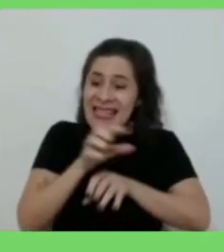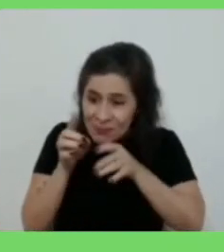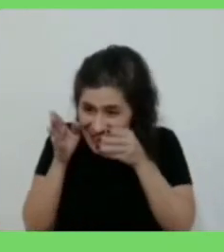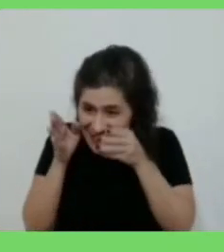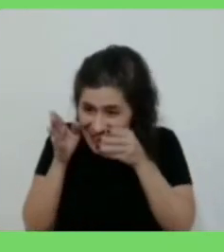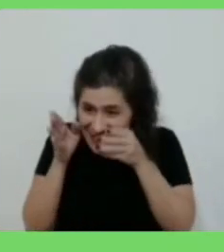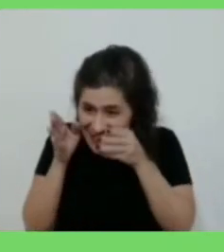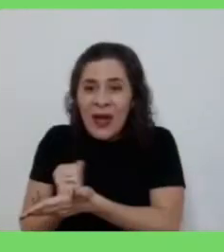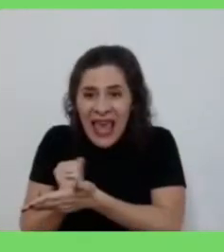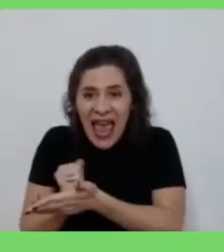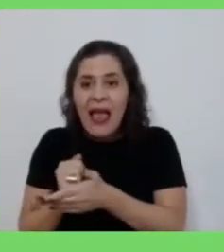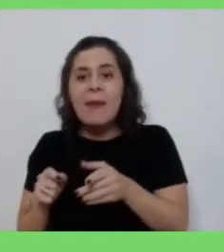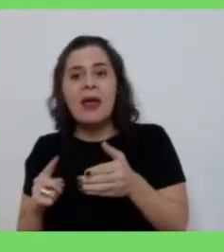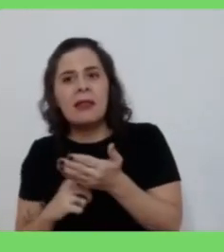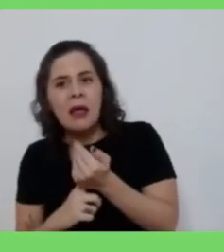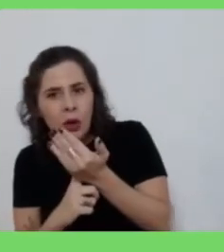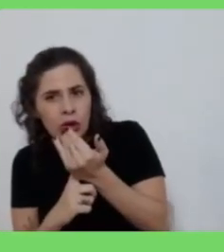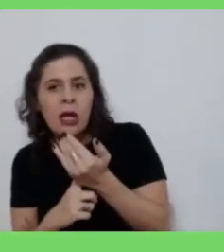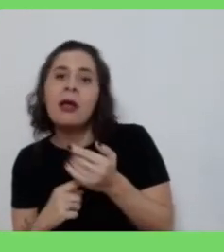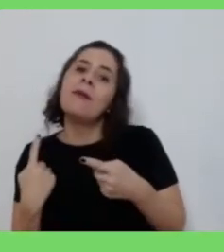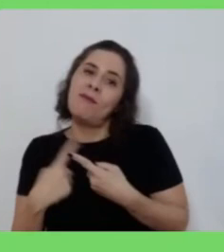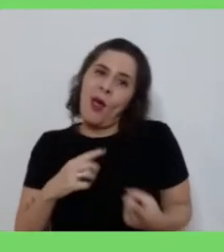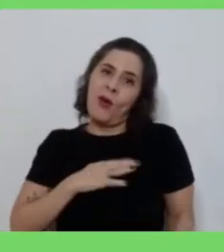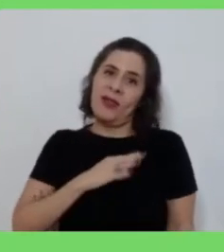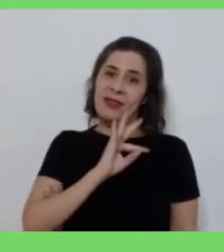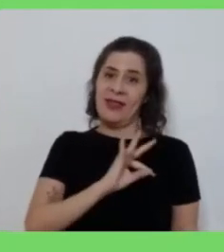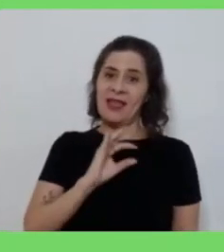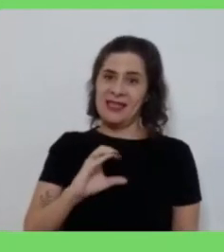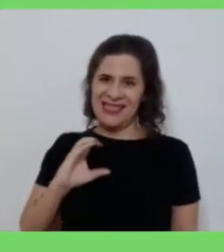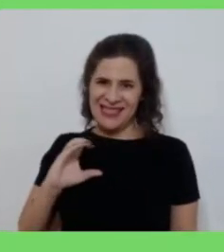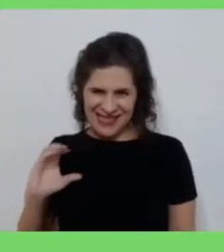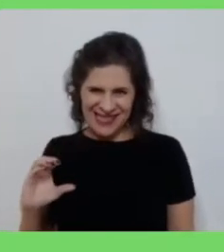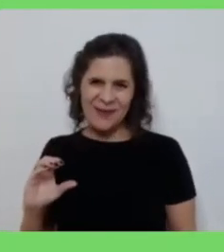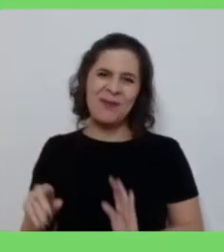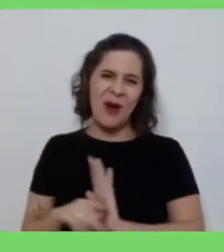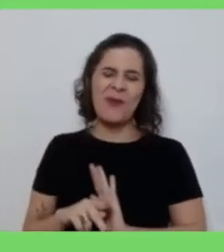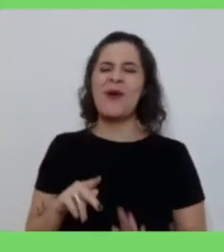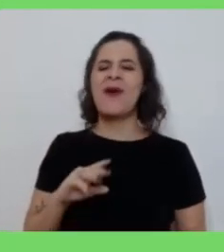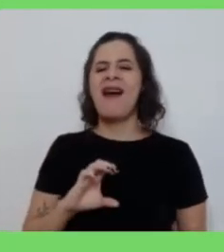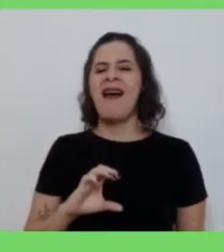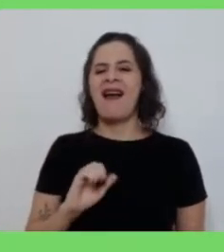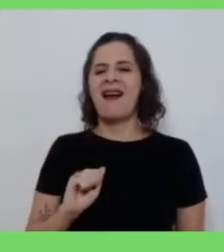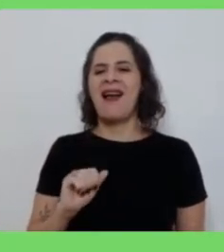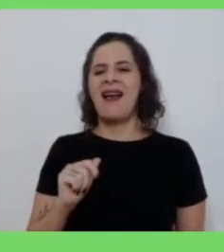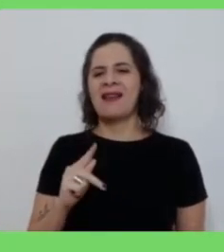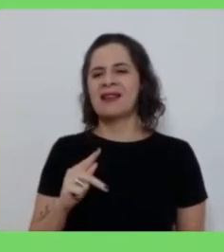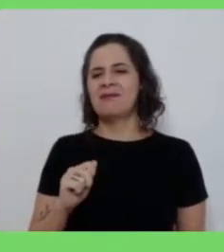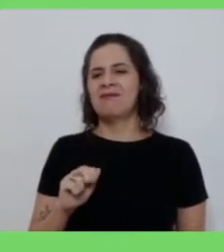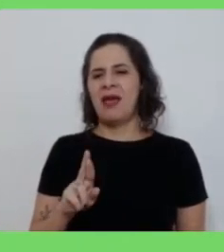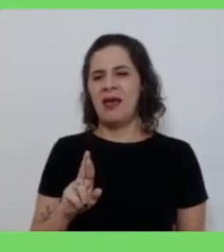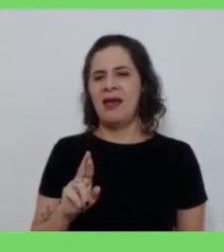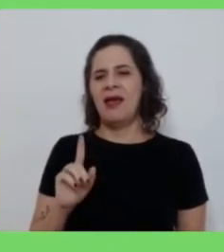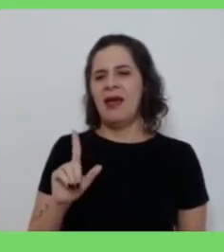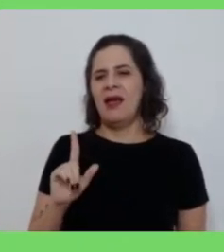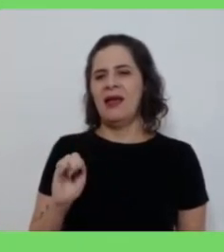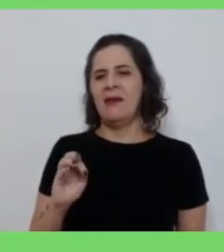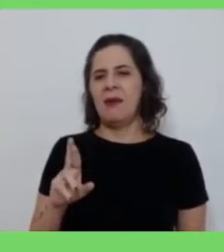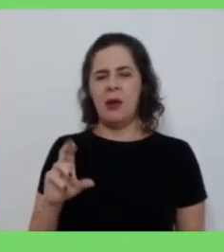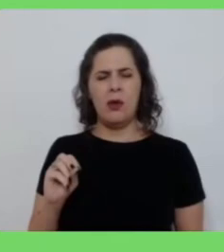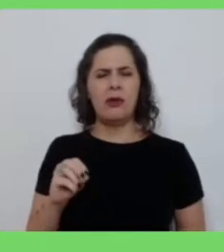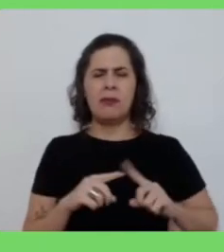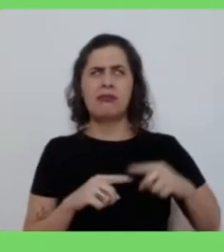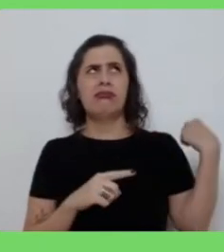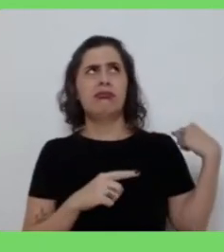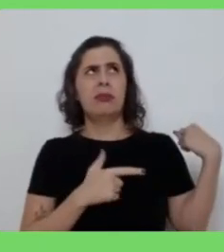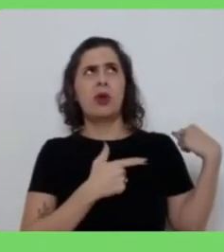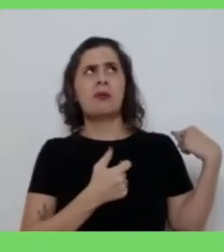porque foi o meu TCC na faculdade de Casper Libero que virou o site drops de jogos em 2015 eh fazendo parcerias com portais a gente fez parceria com